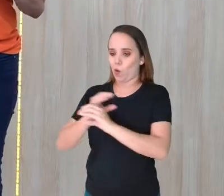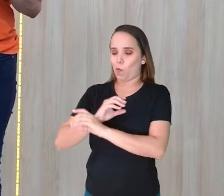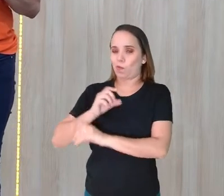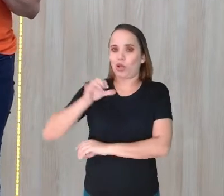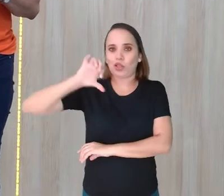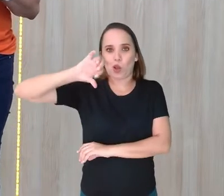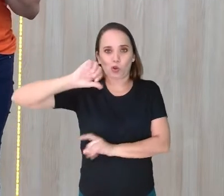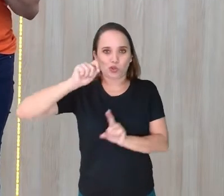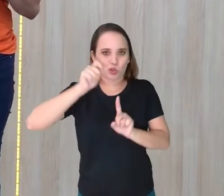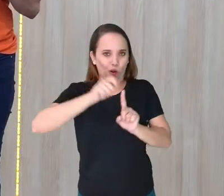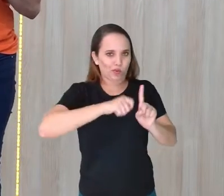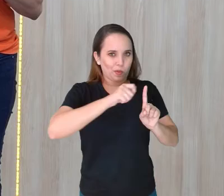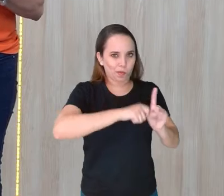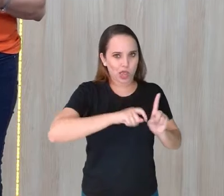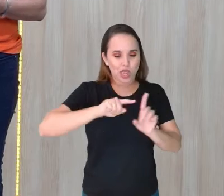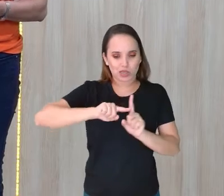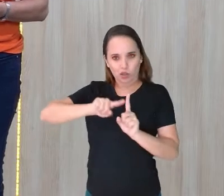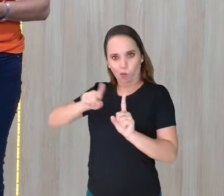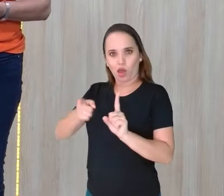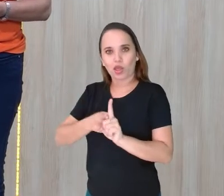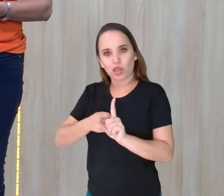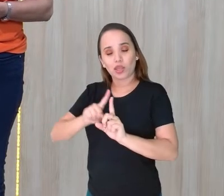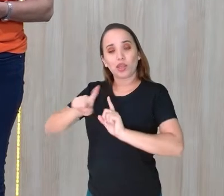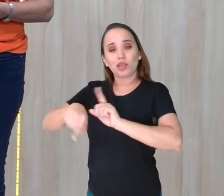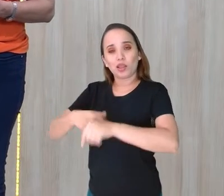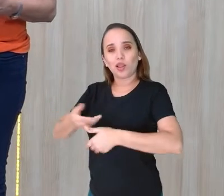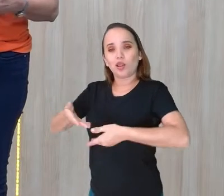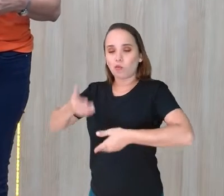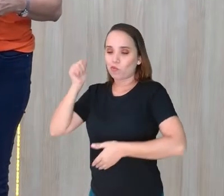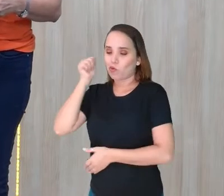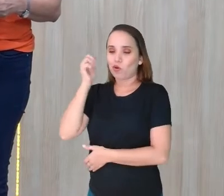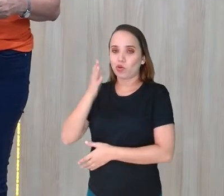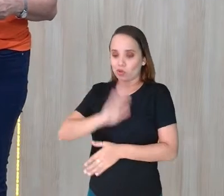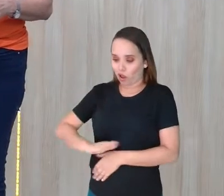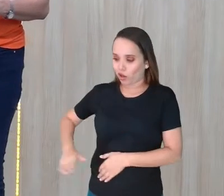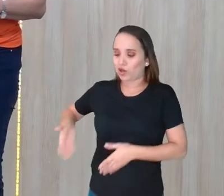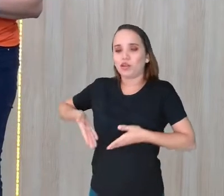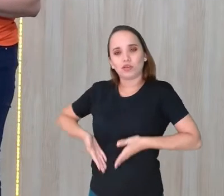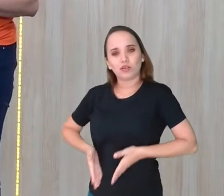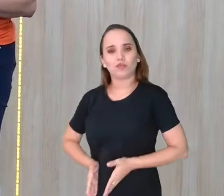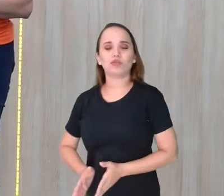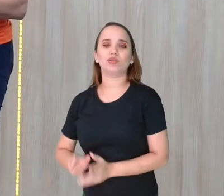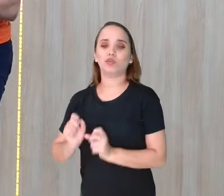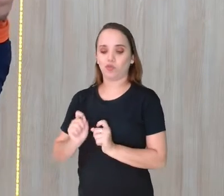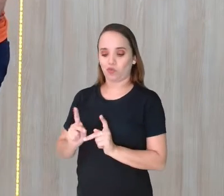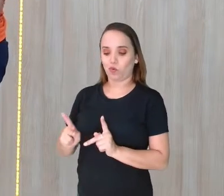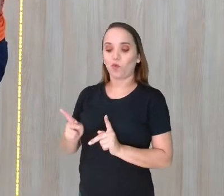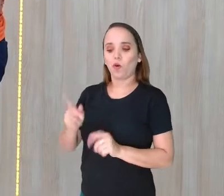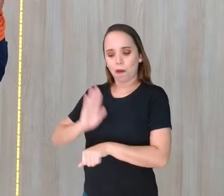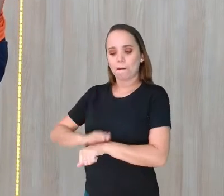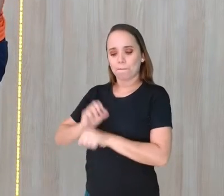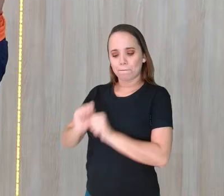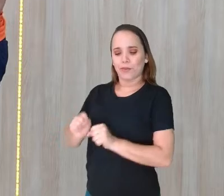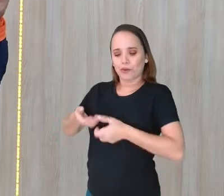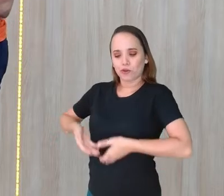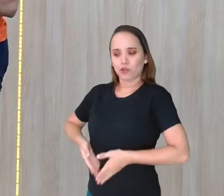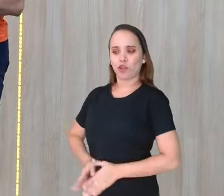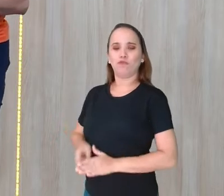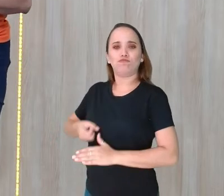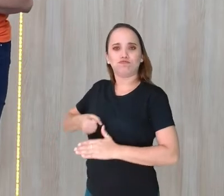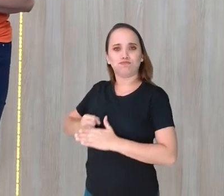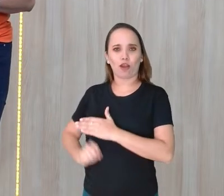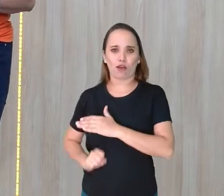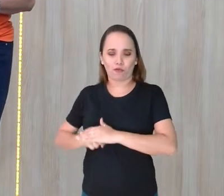a criança estiver pronta para nascer. Então é todo um processo, não é? Não acontece de